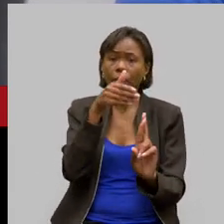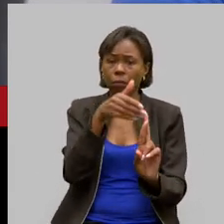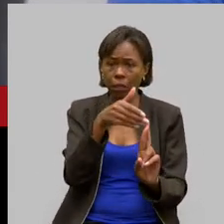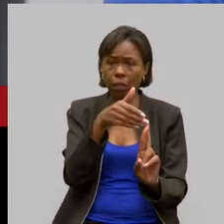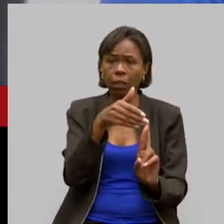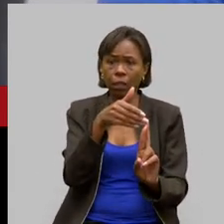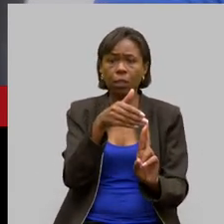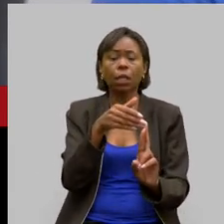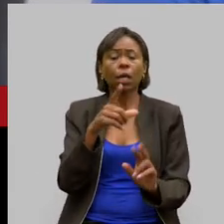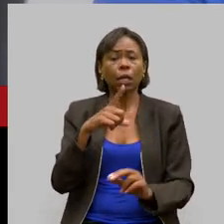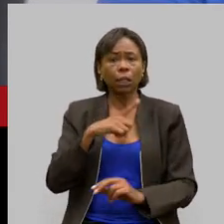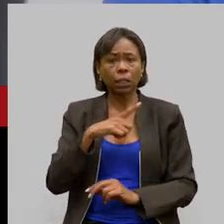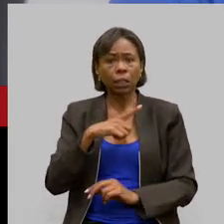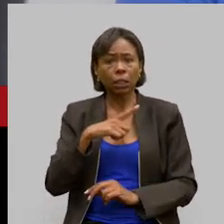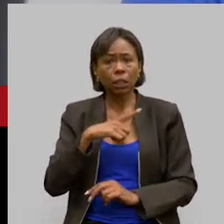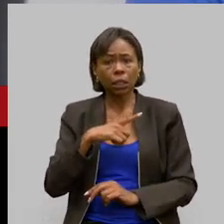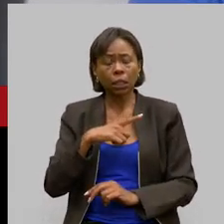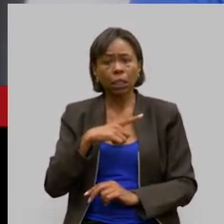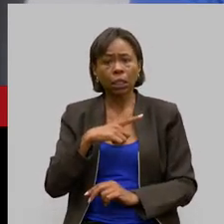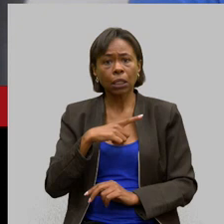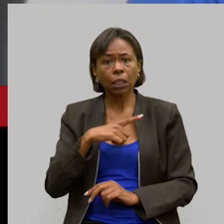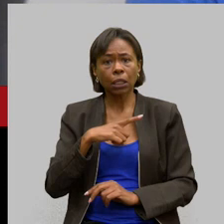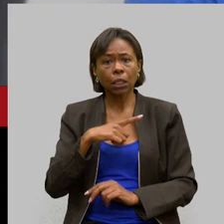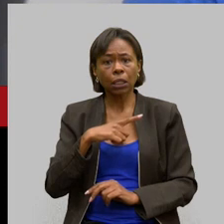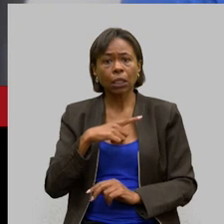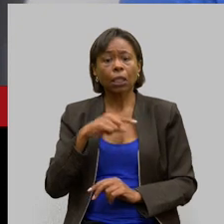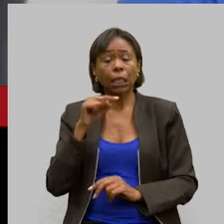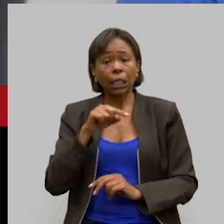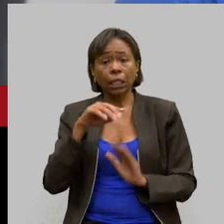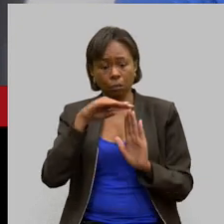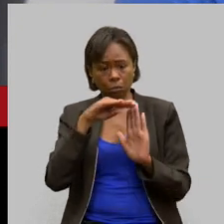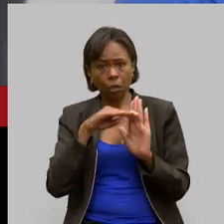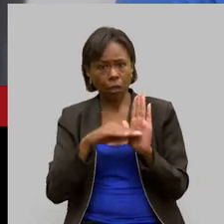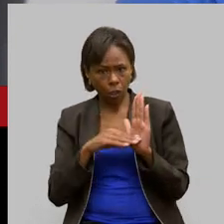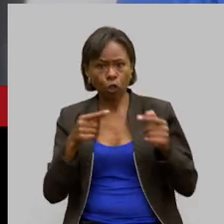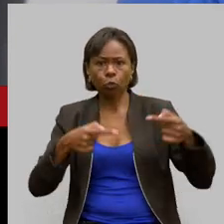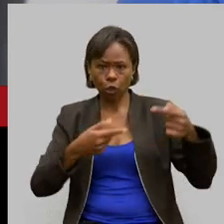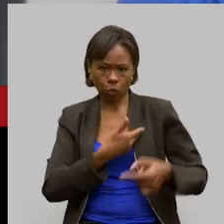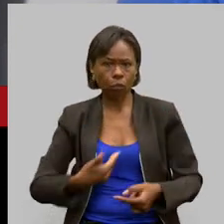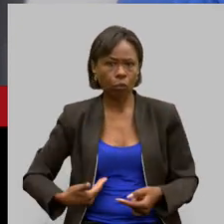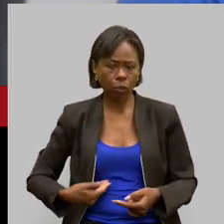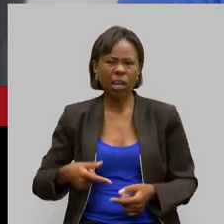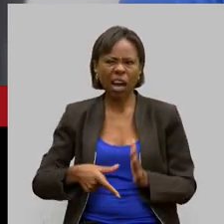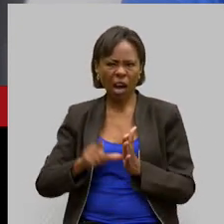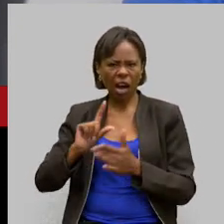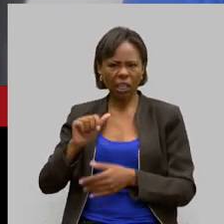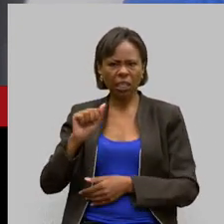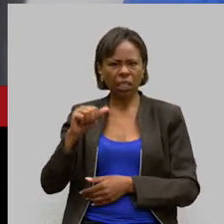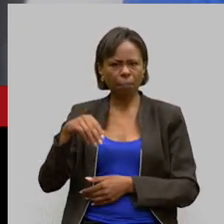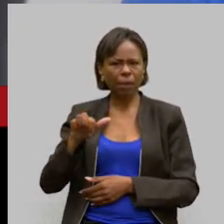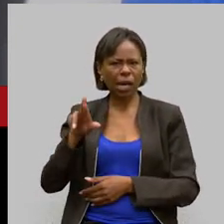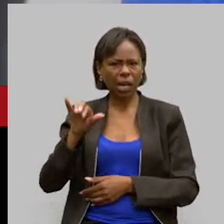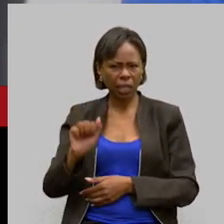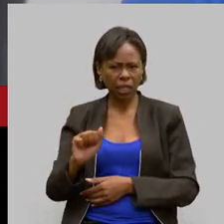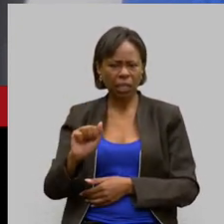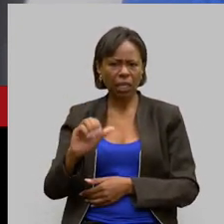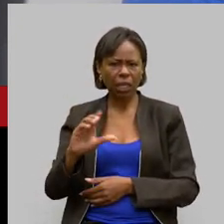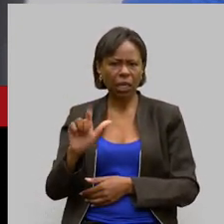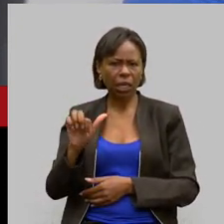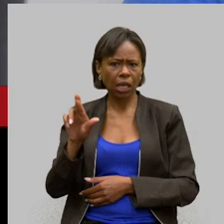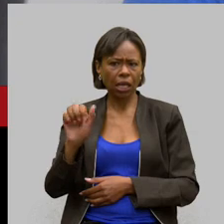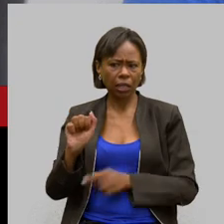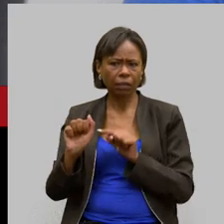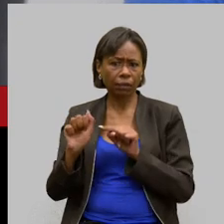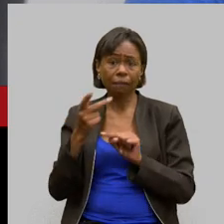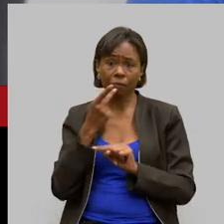horizonte né Eh da da política pública já foi dito aqui a Maria Clara deputada Maria Clara falou lamentavelmente o ano